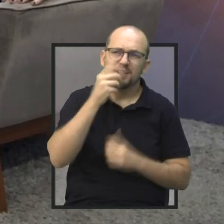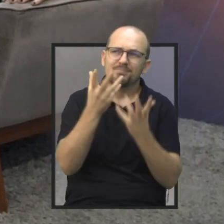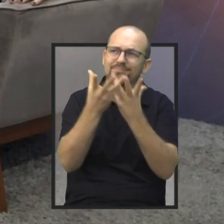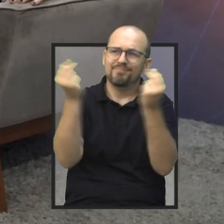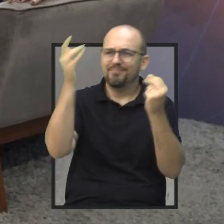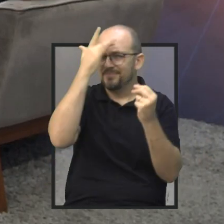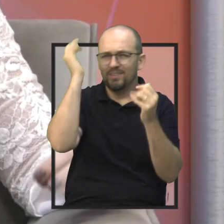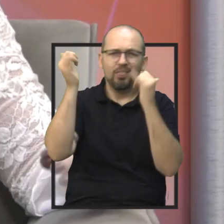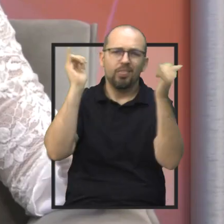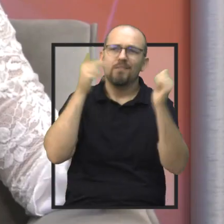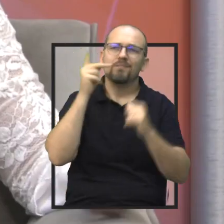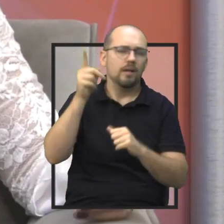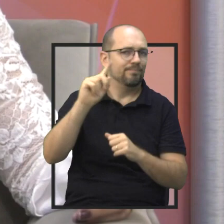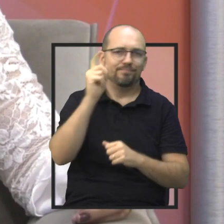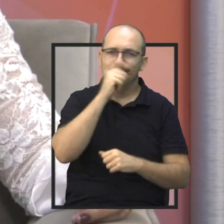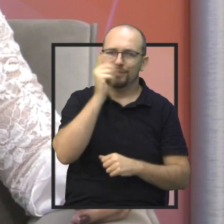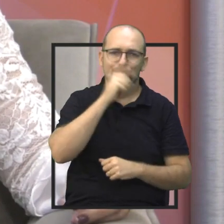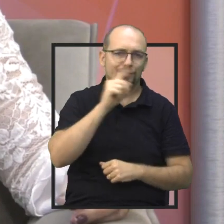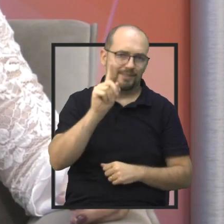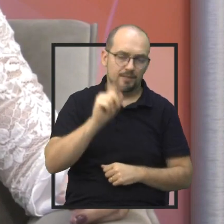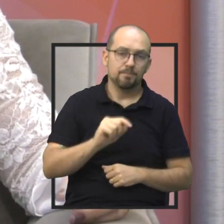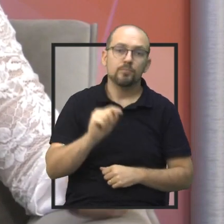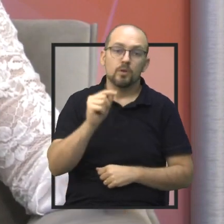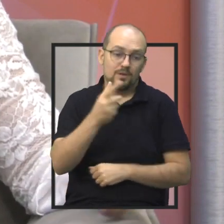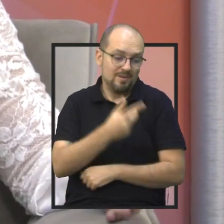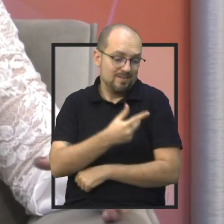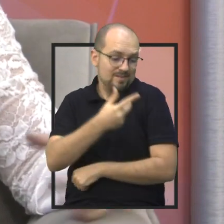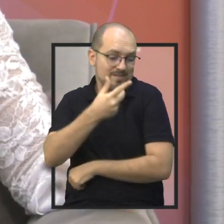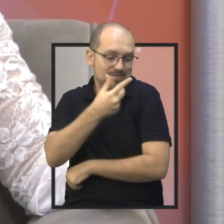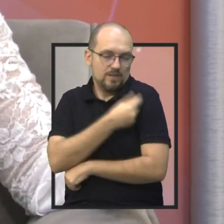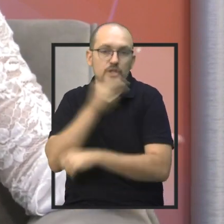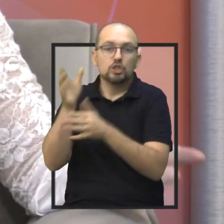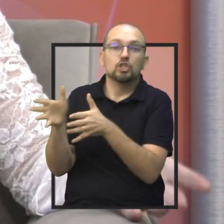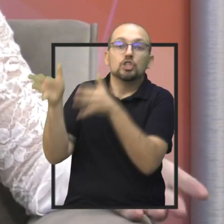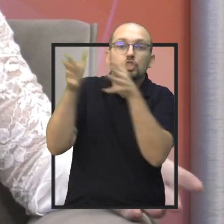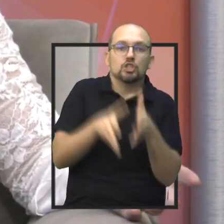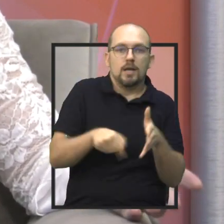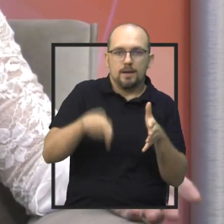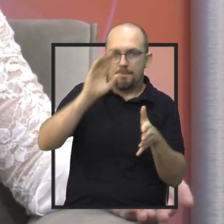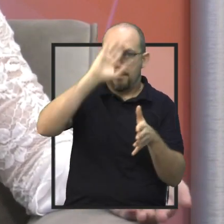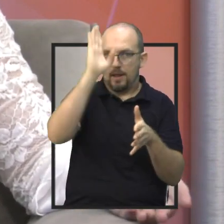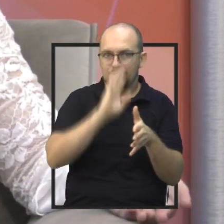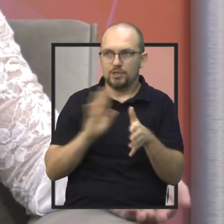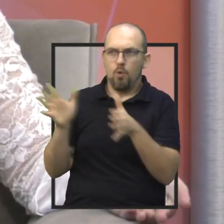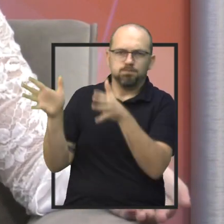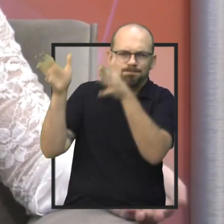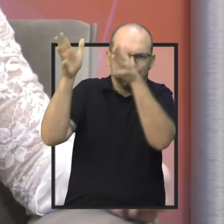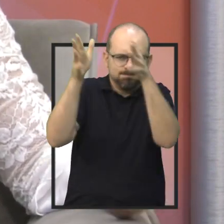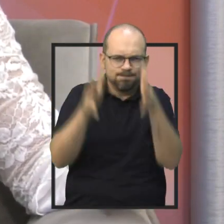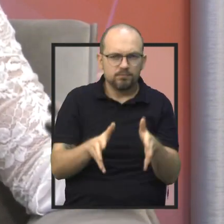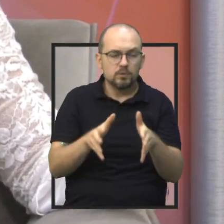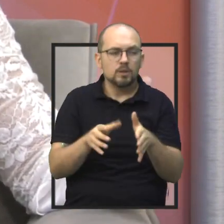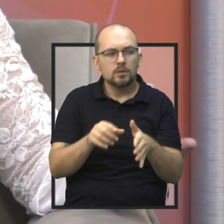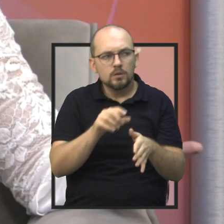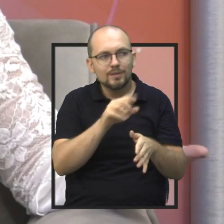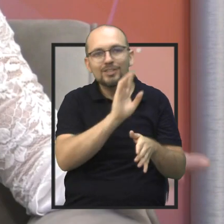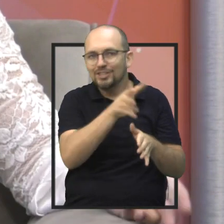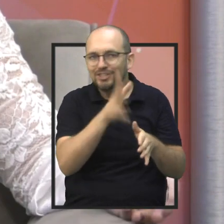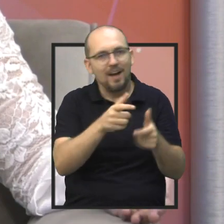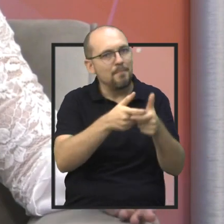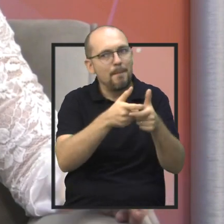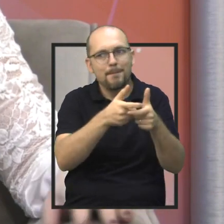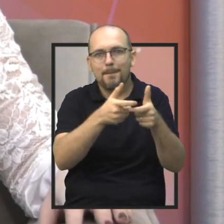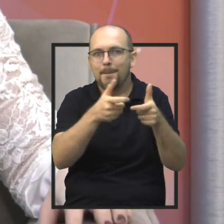Então, infelizmente, a vacina chega pra gente no Brasil quando ela está no meio dos